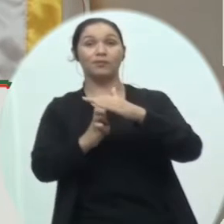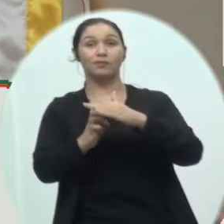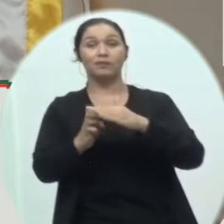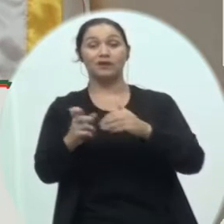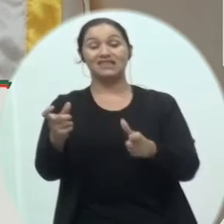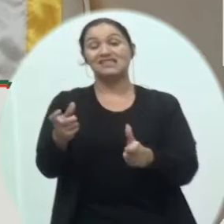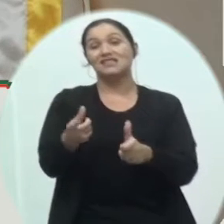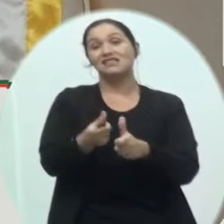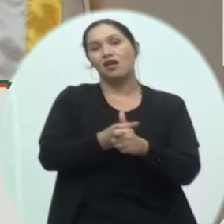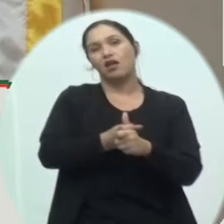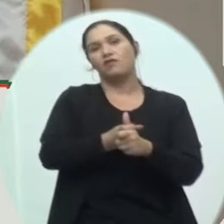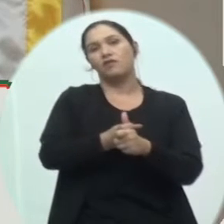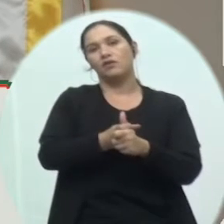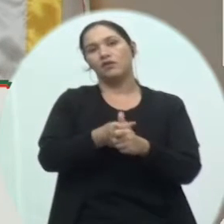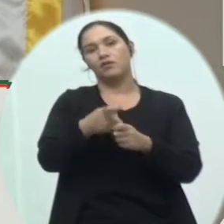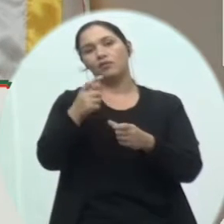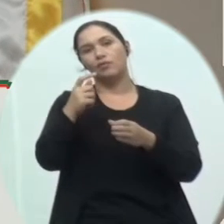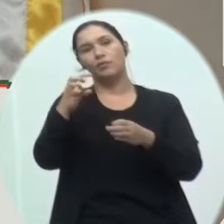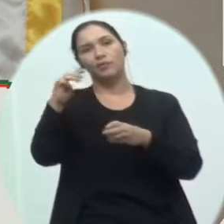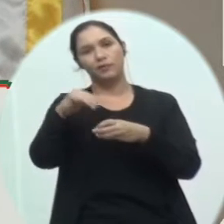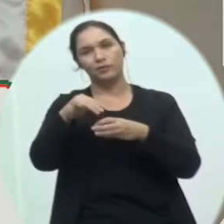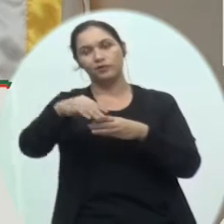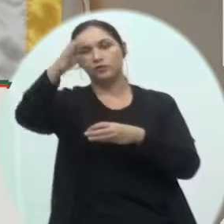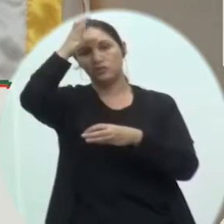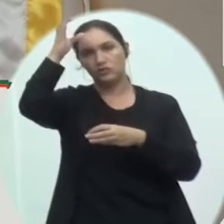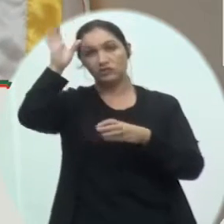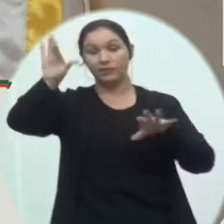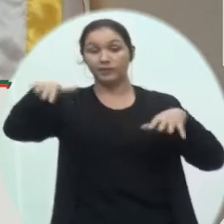Ah, esperamos, sim, mas, meu Deus, quando se fala que